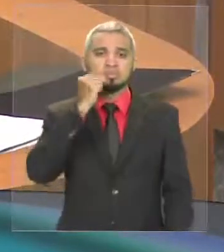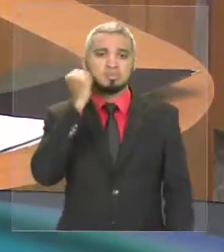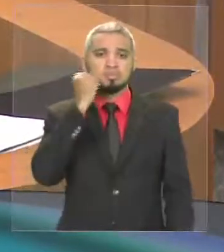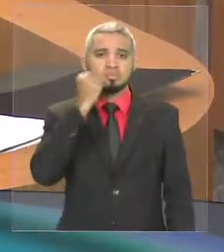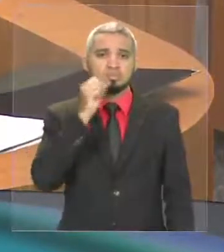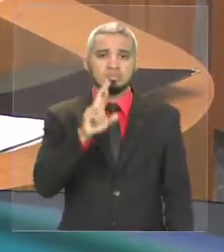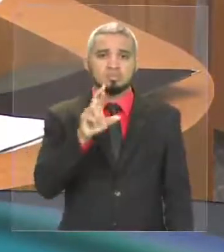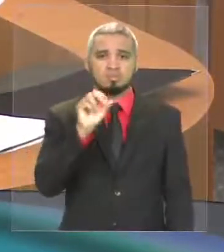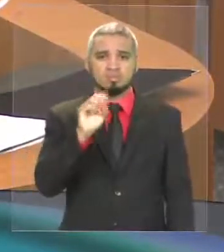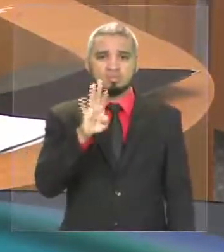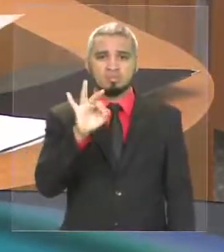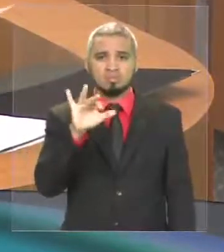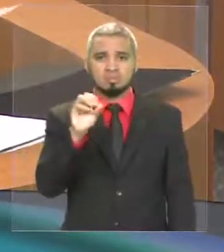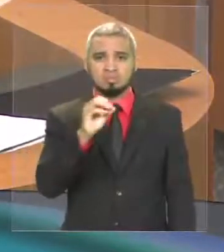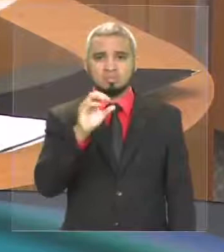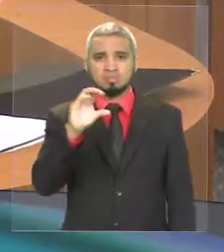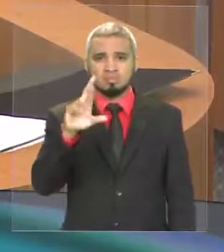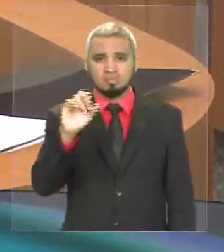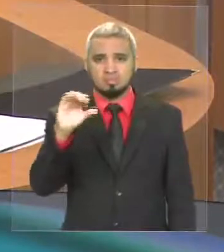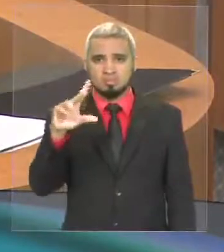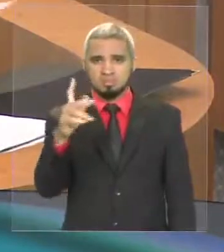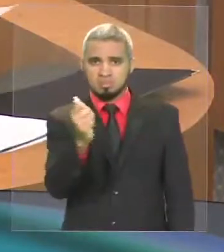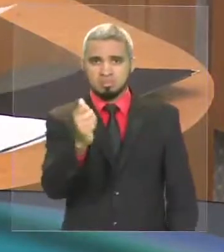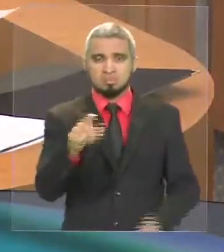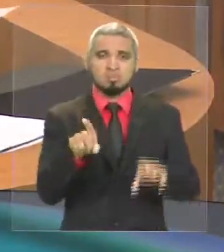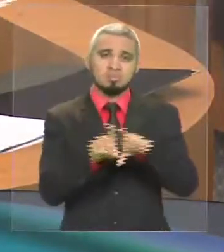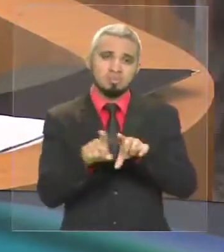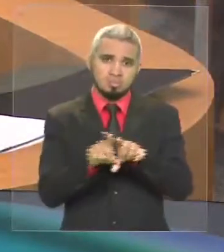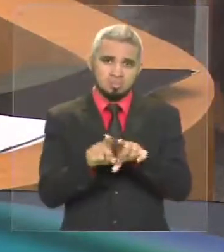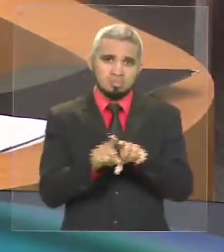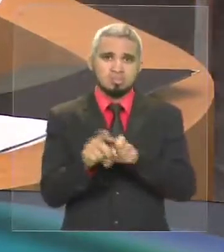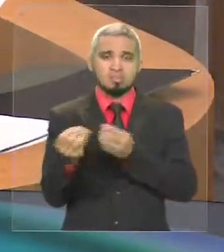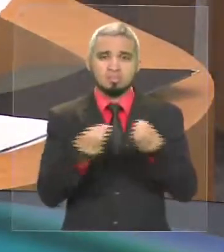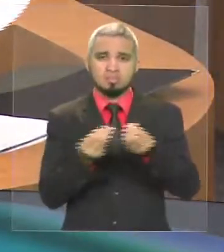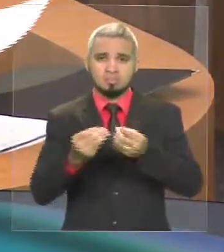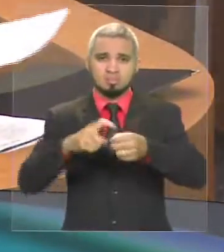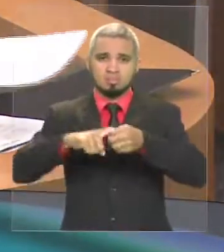Rocha, emancipação de novos municípios, a PEC